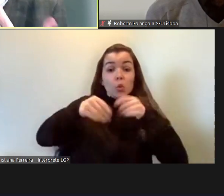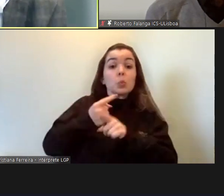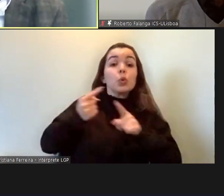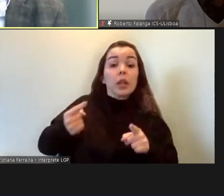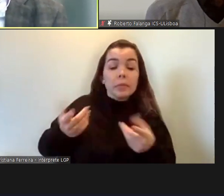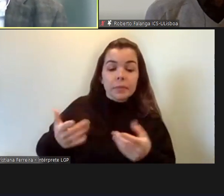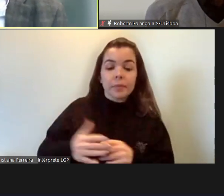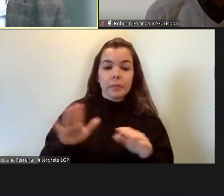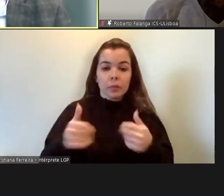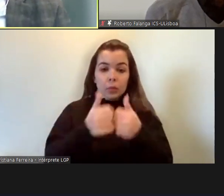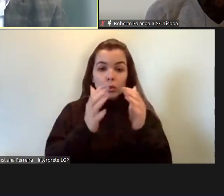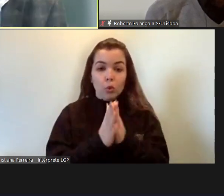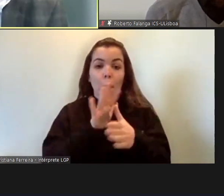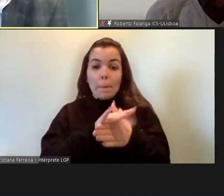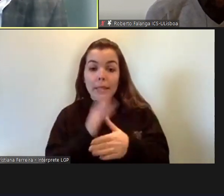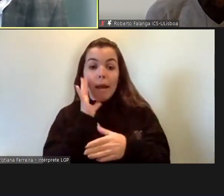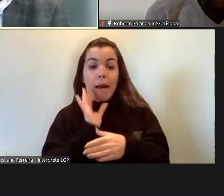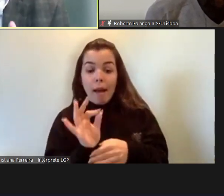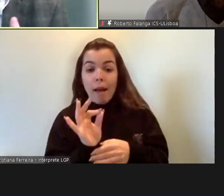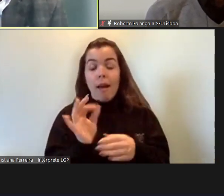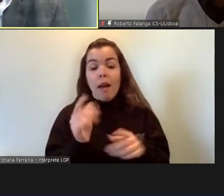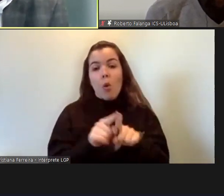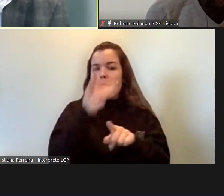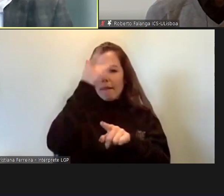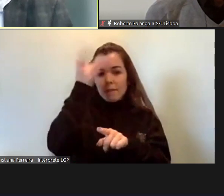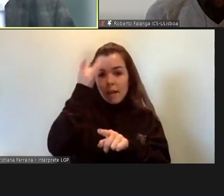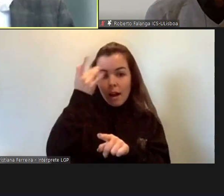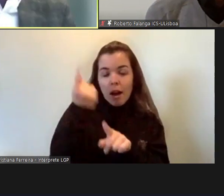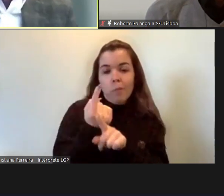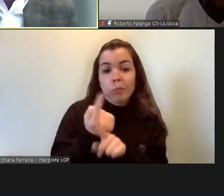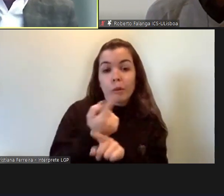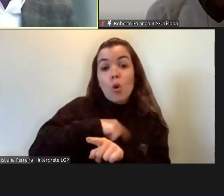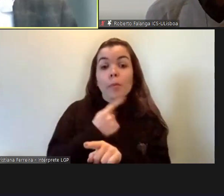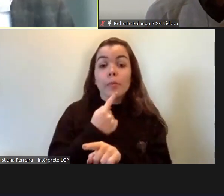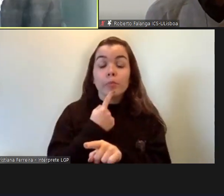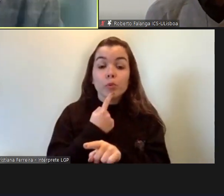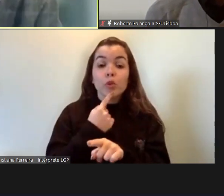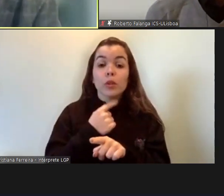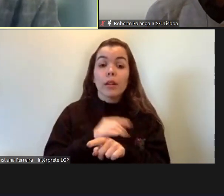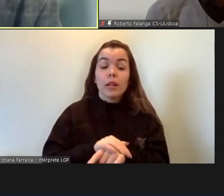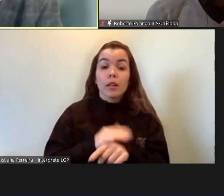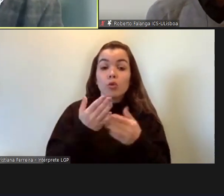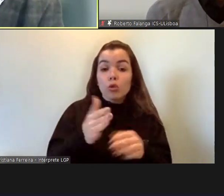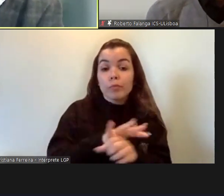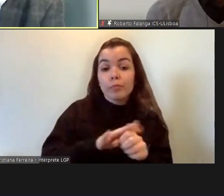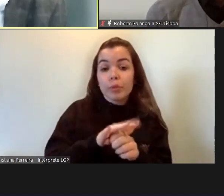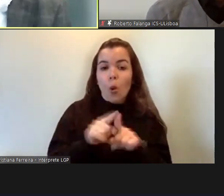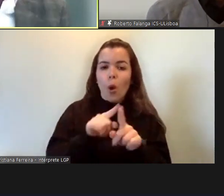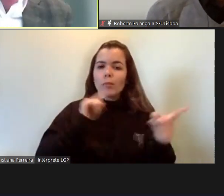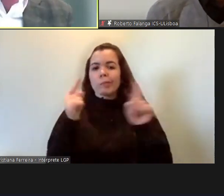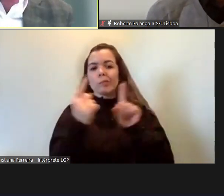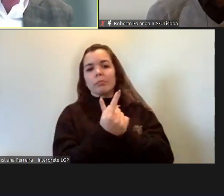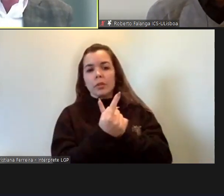esse tipo de mensagem, que é muito facilitista, e percebemos todos conveniente do momento, entra em contradição depois com querer que as pessoas